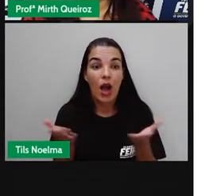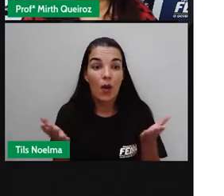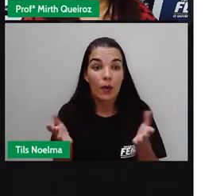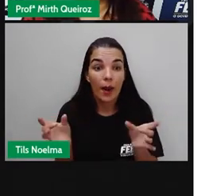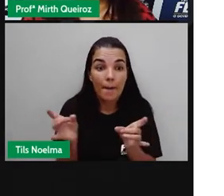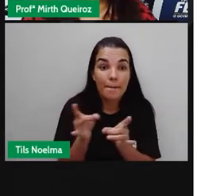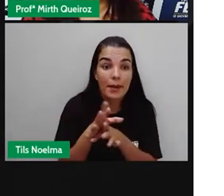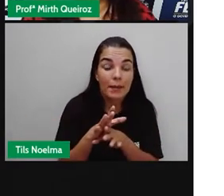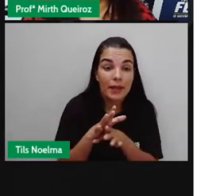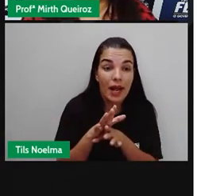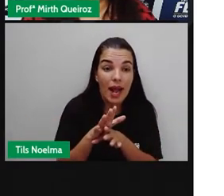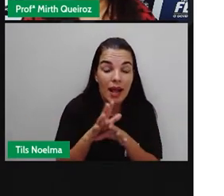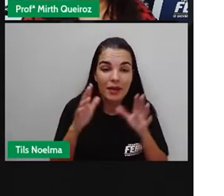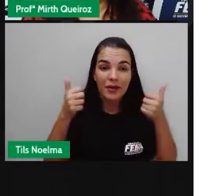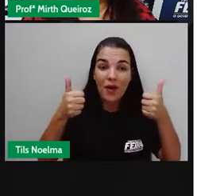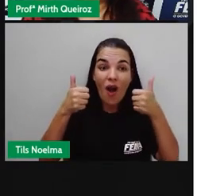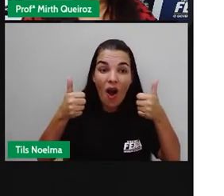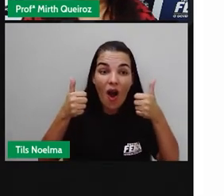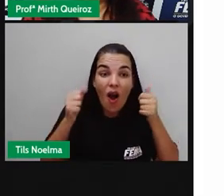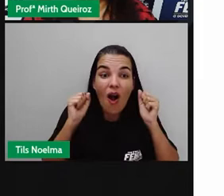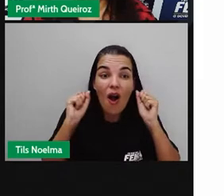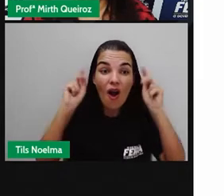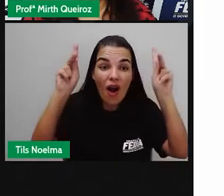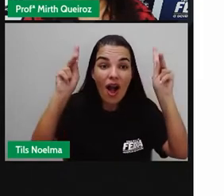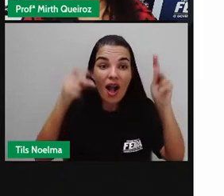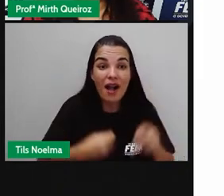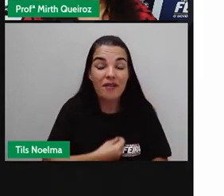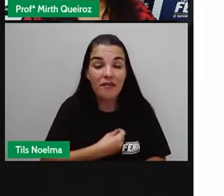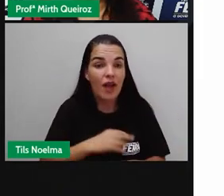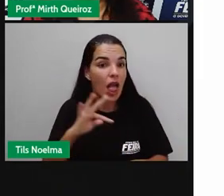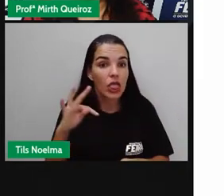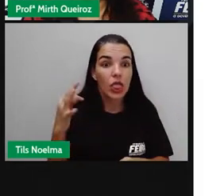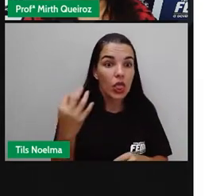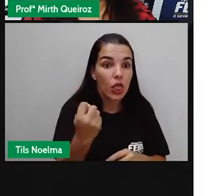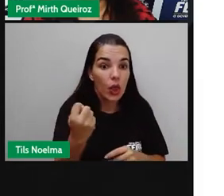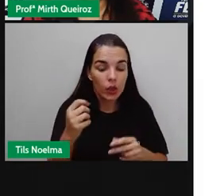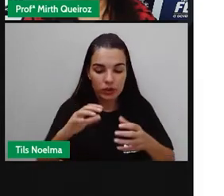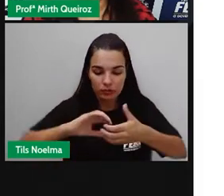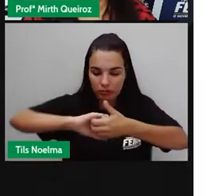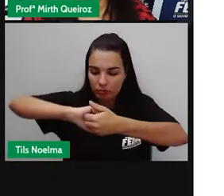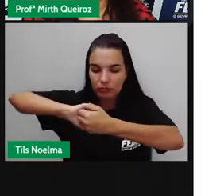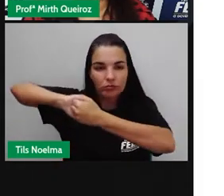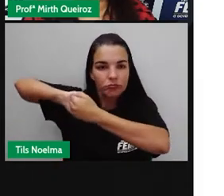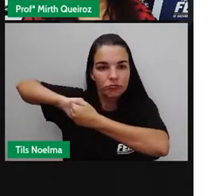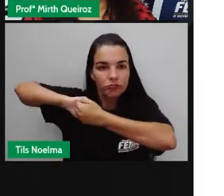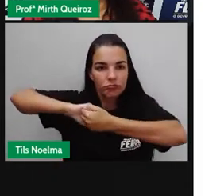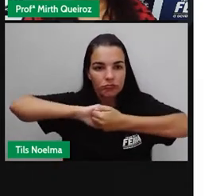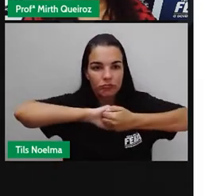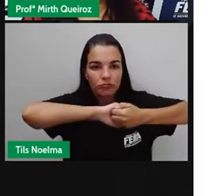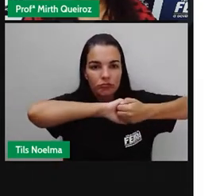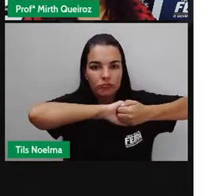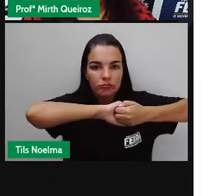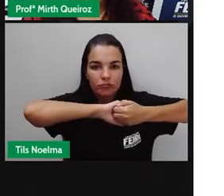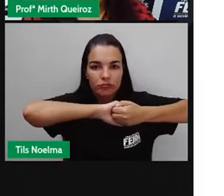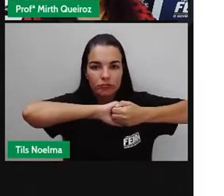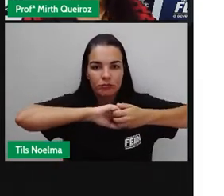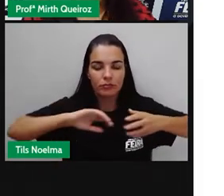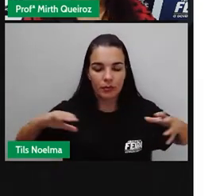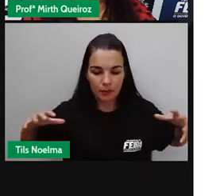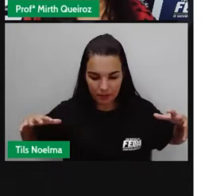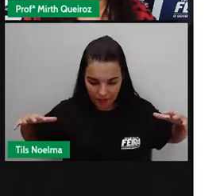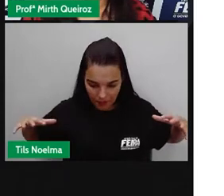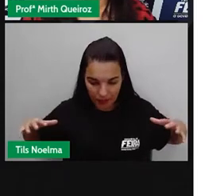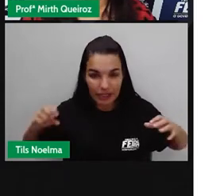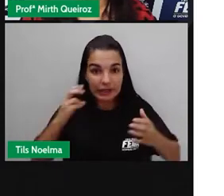Preparar para o viva. Todos em roda dão as mãos. E sempre que disserem viva, eles vão para o centro